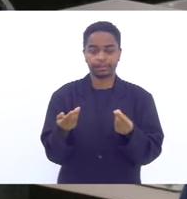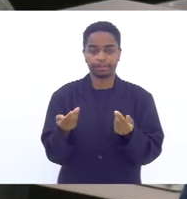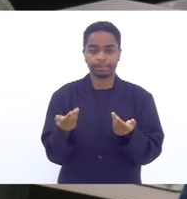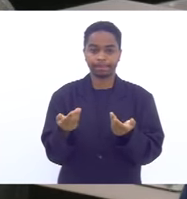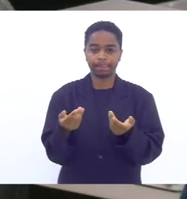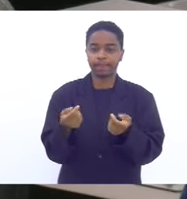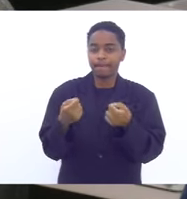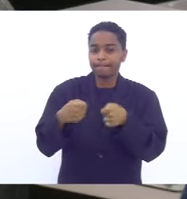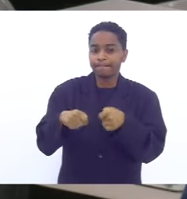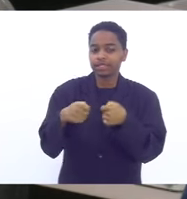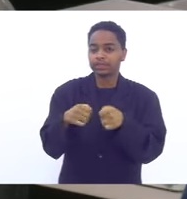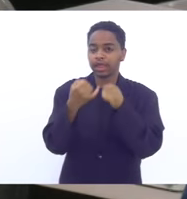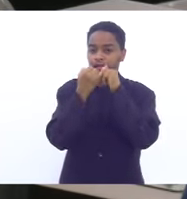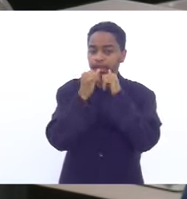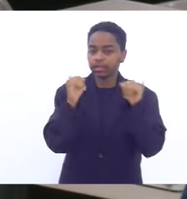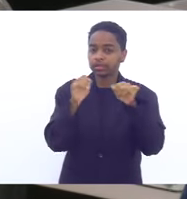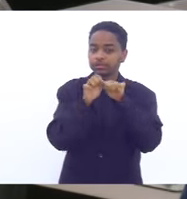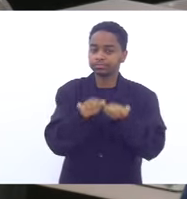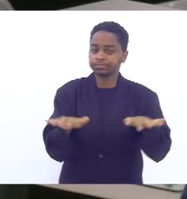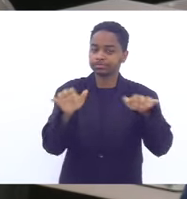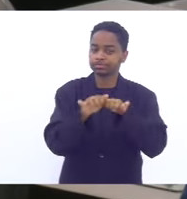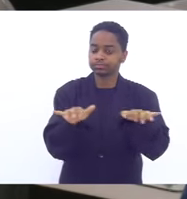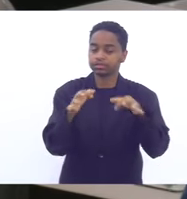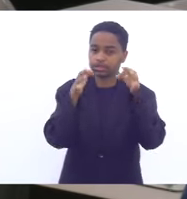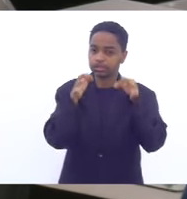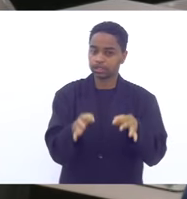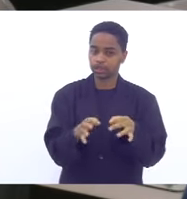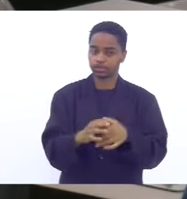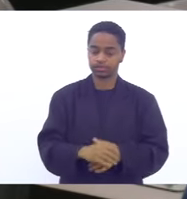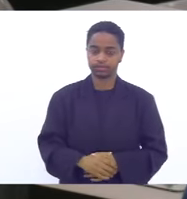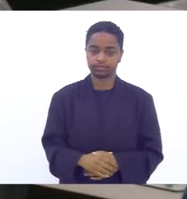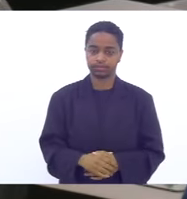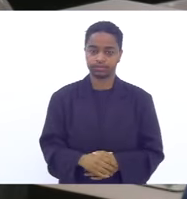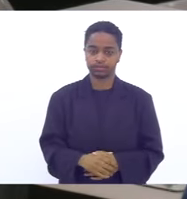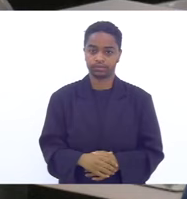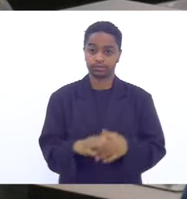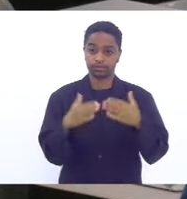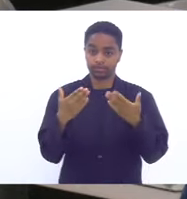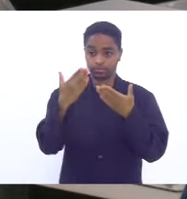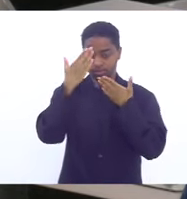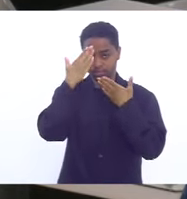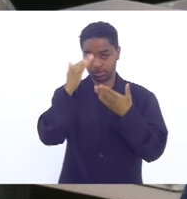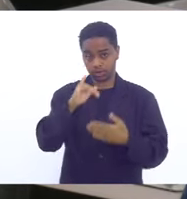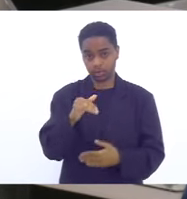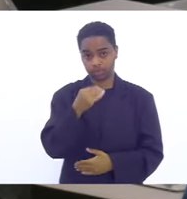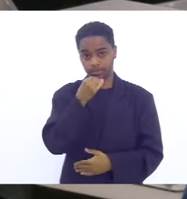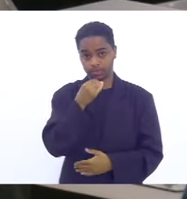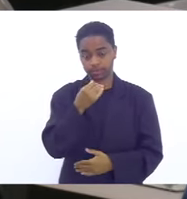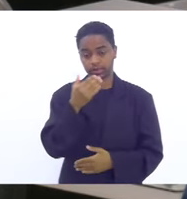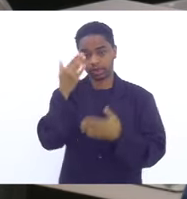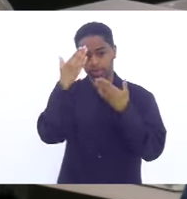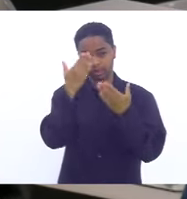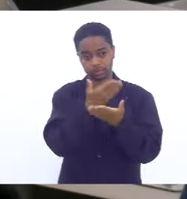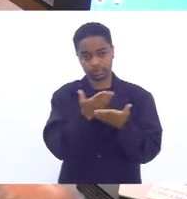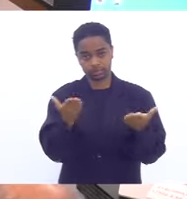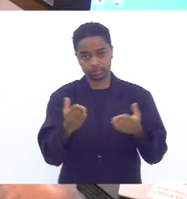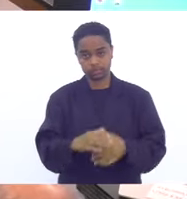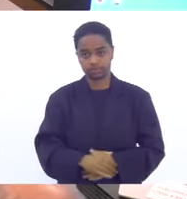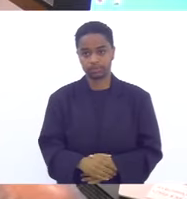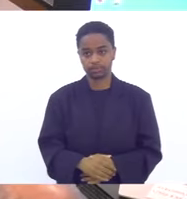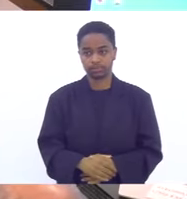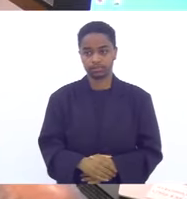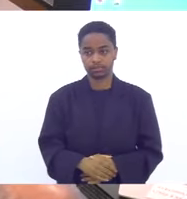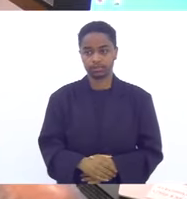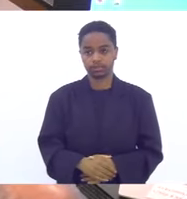de que o fornecimento de energia chegue de forma adequada. Então, muito obrigado pela oportunidade e agradeço a todos. Passo a palavra